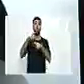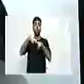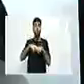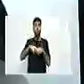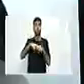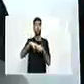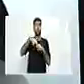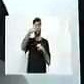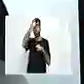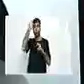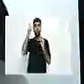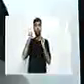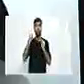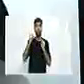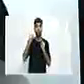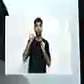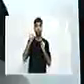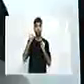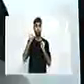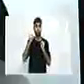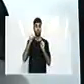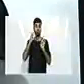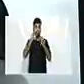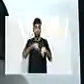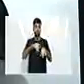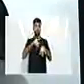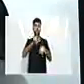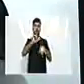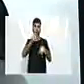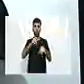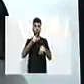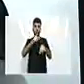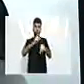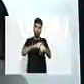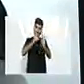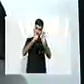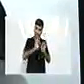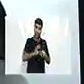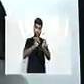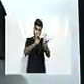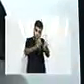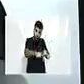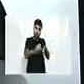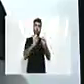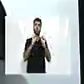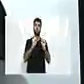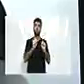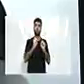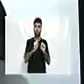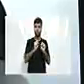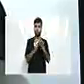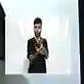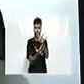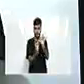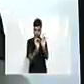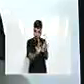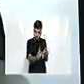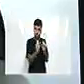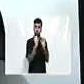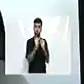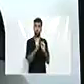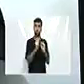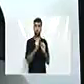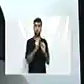moradores coloquem o lixo só no horário certo lá no na pracinha funciona de uma Grand